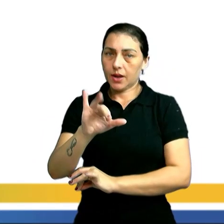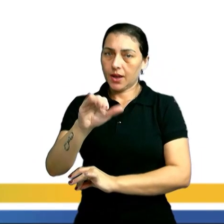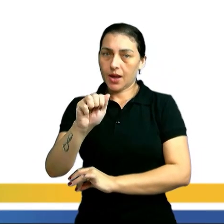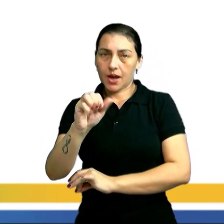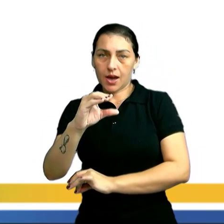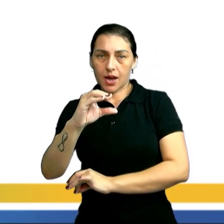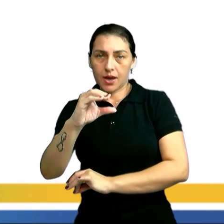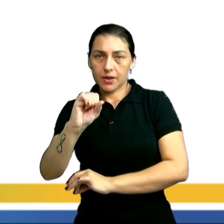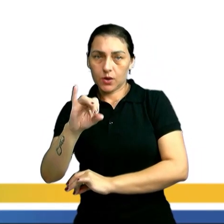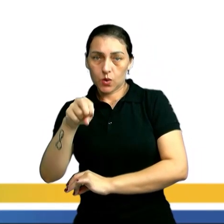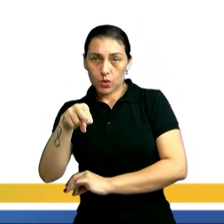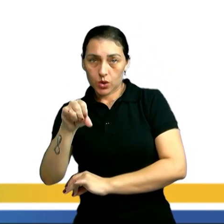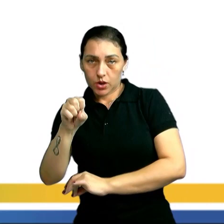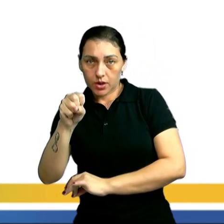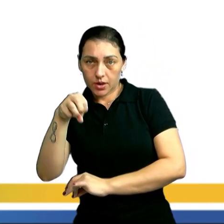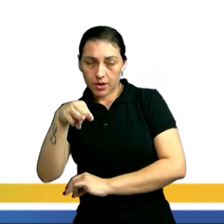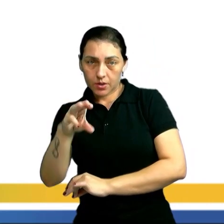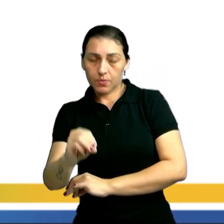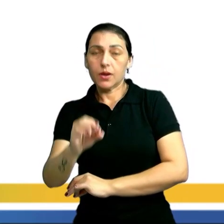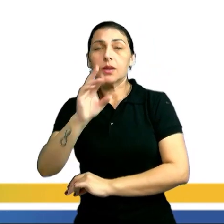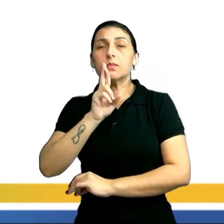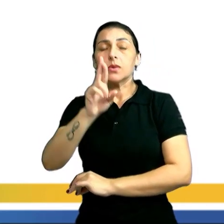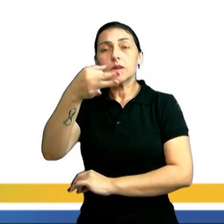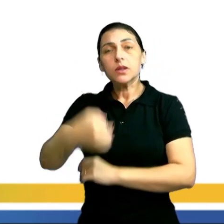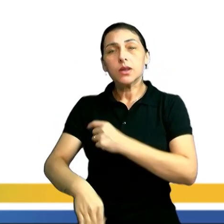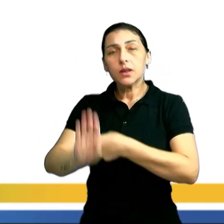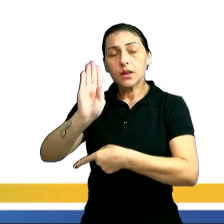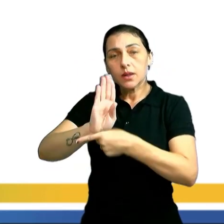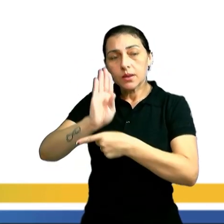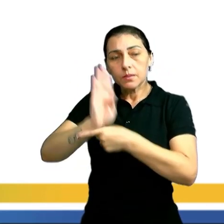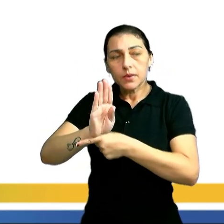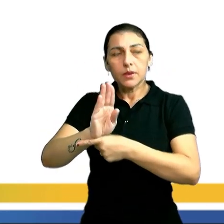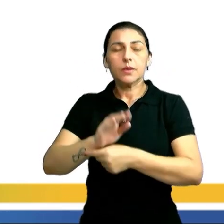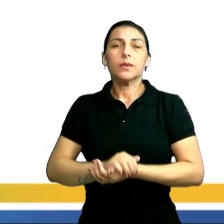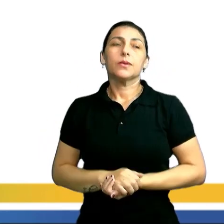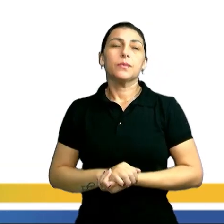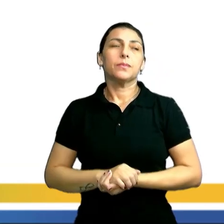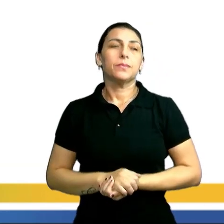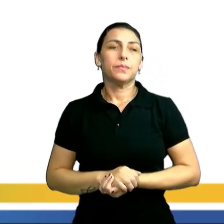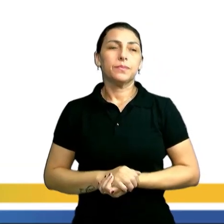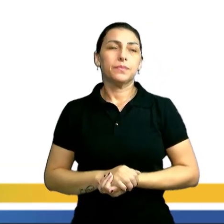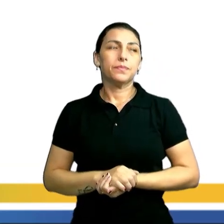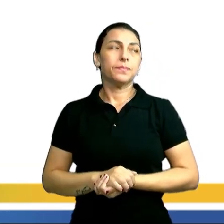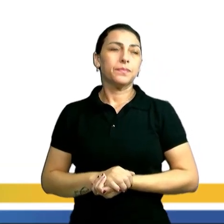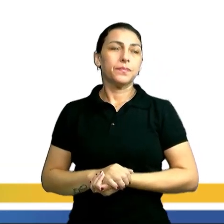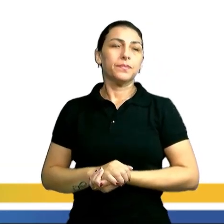Resposta correta, então, a letra B. Ok? Vamos para a próxima.